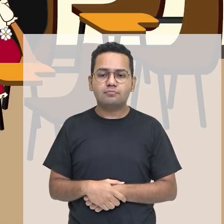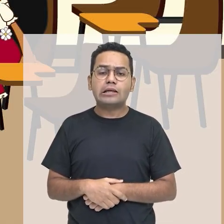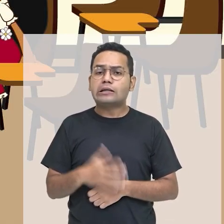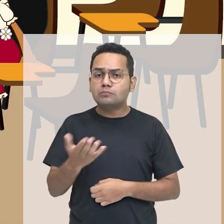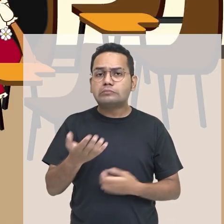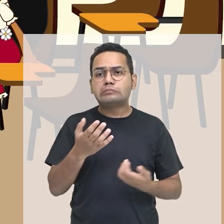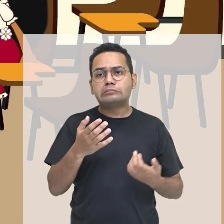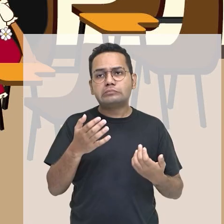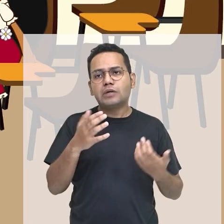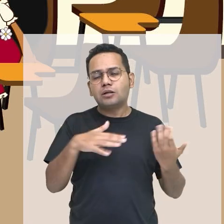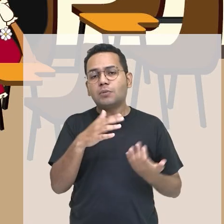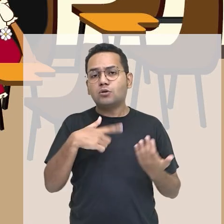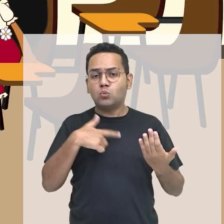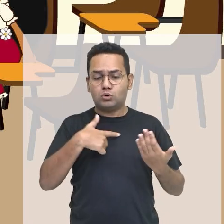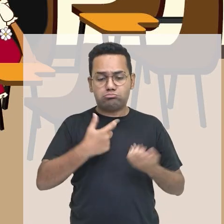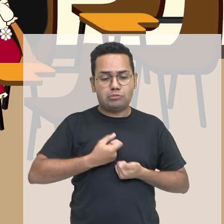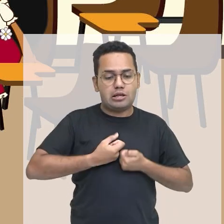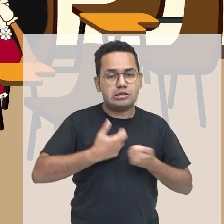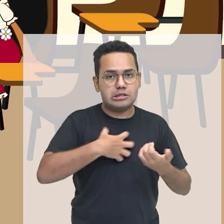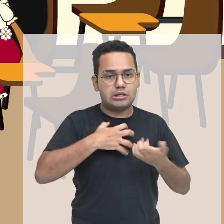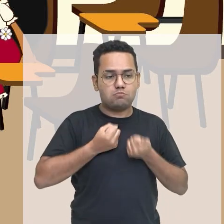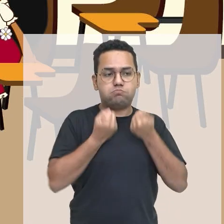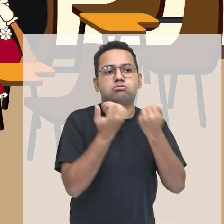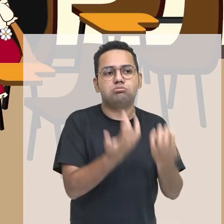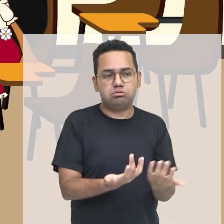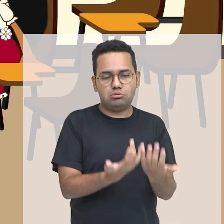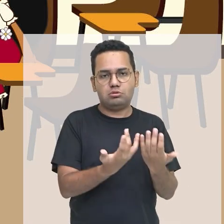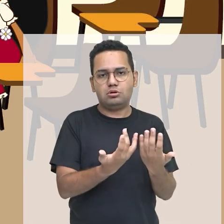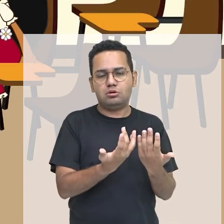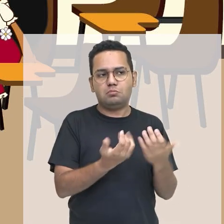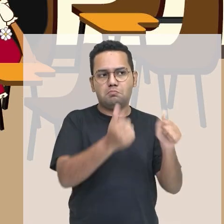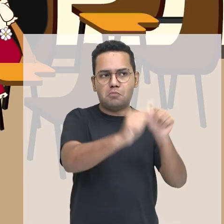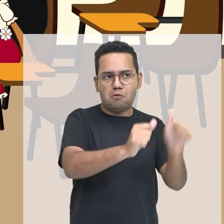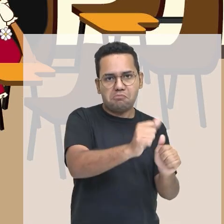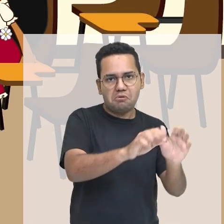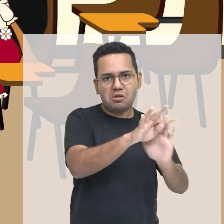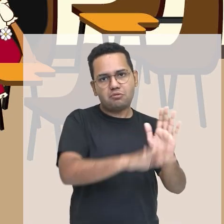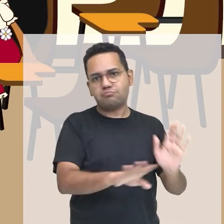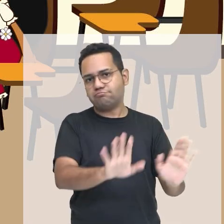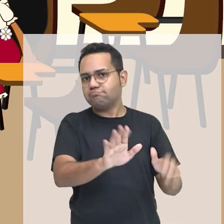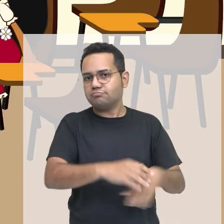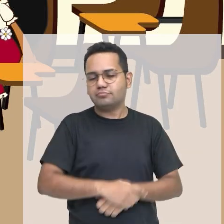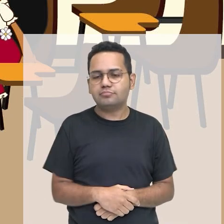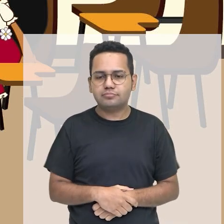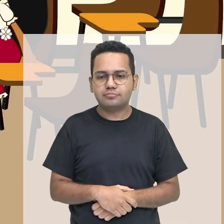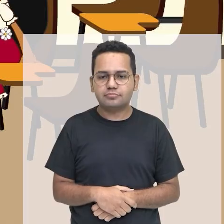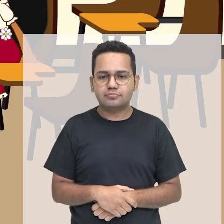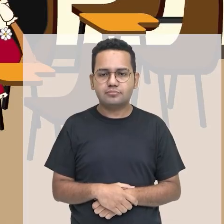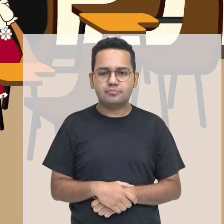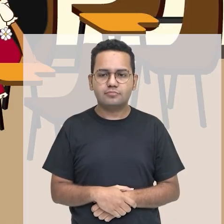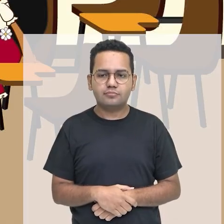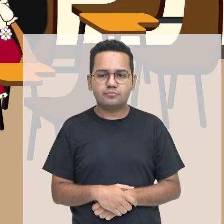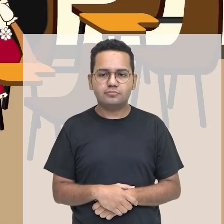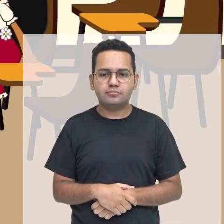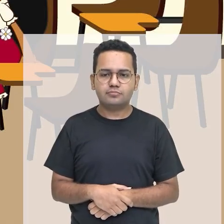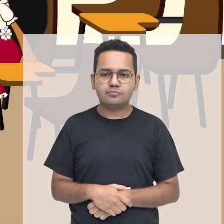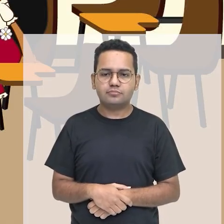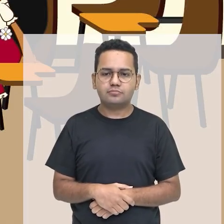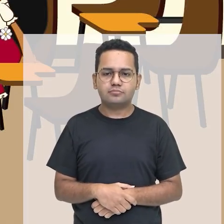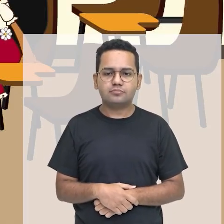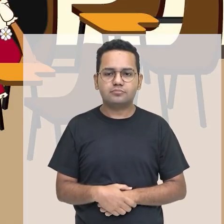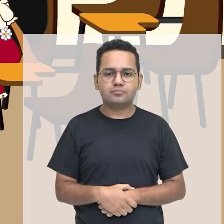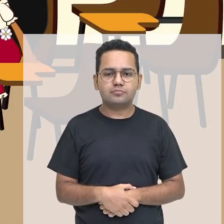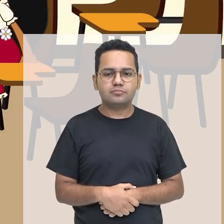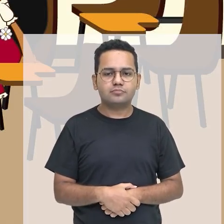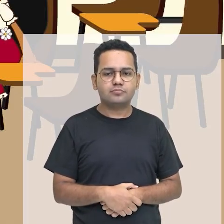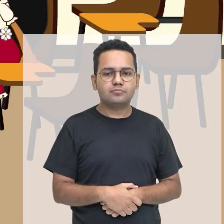texto ou não, tá certo? Basicamente, verbal communication é a linguagem que eu utilizo fala, que eu